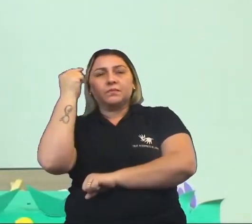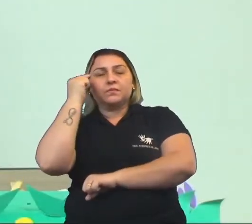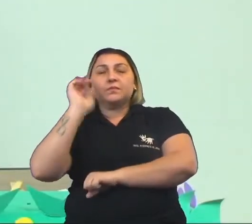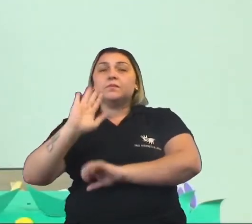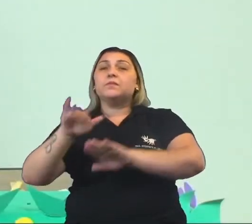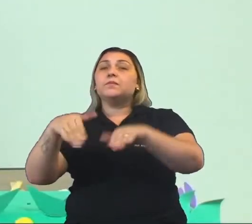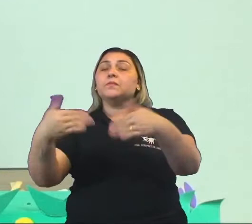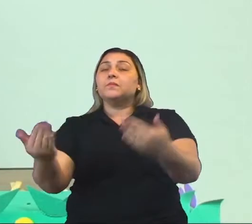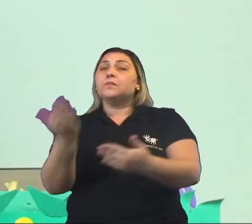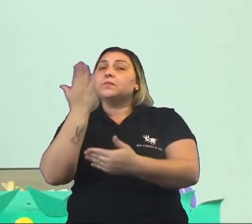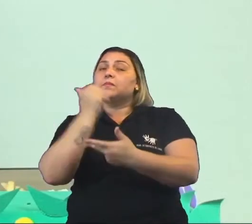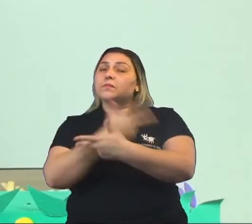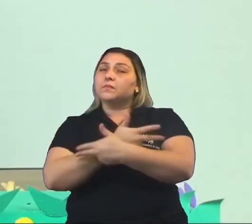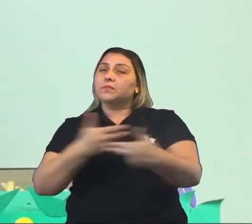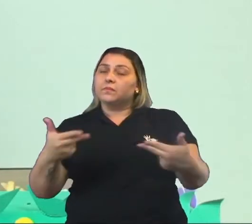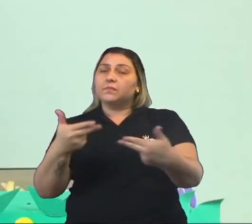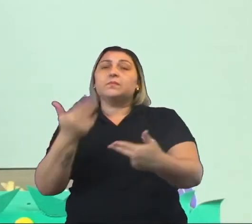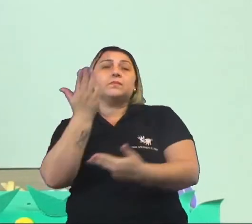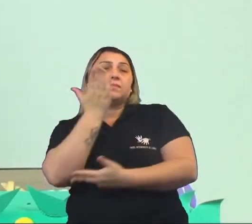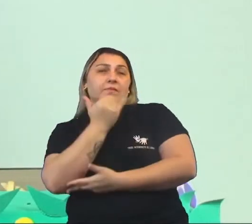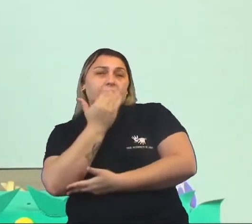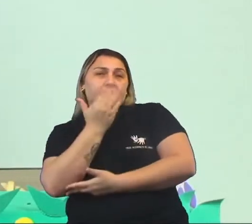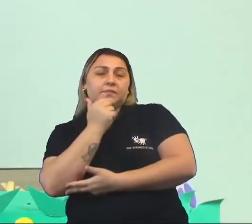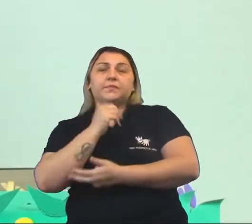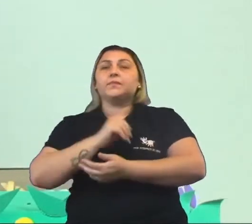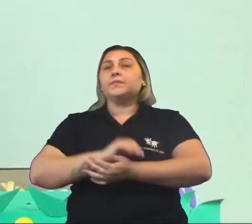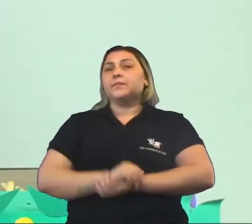quais alimentos eles comiam?